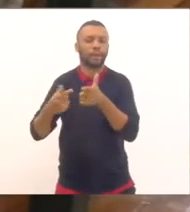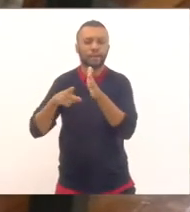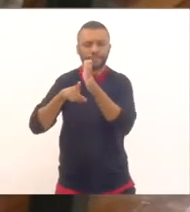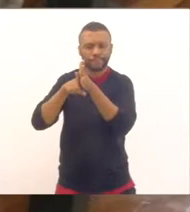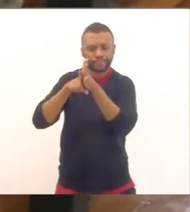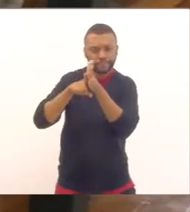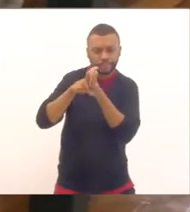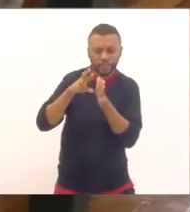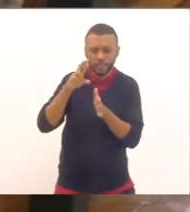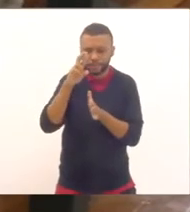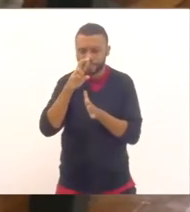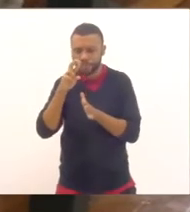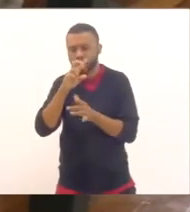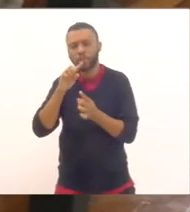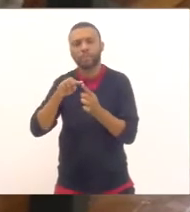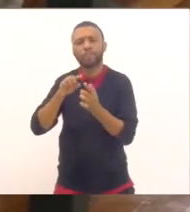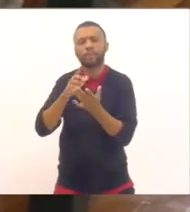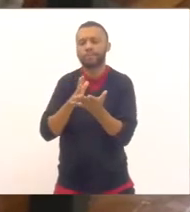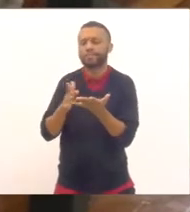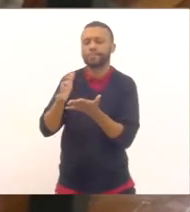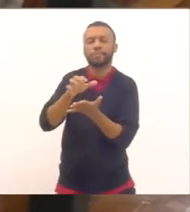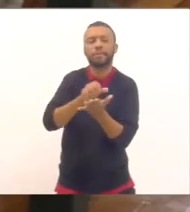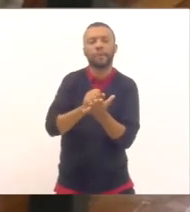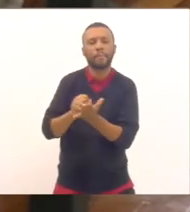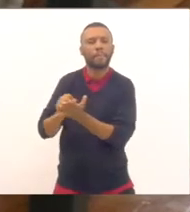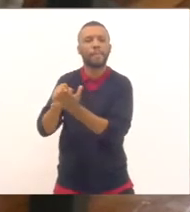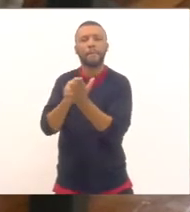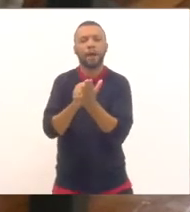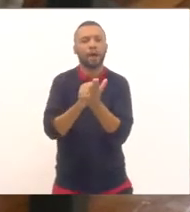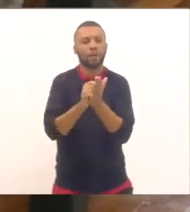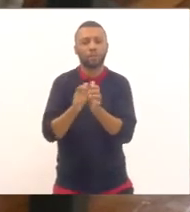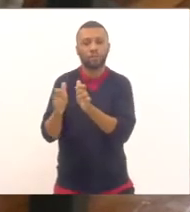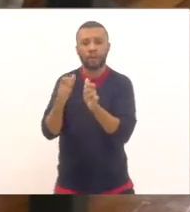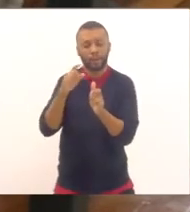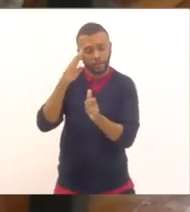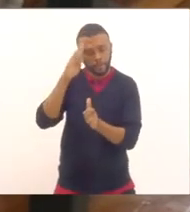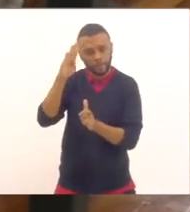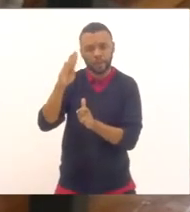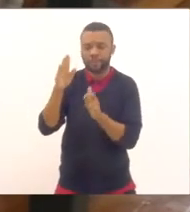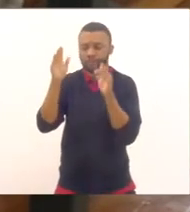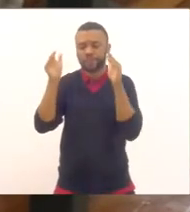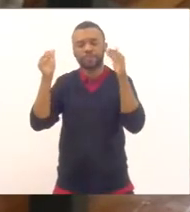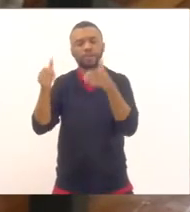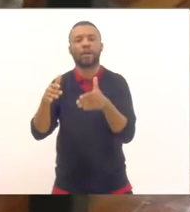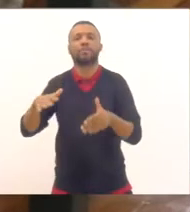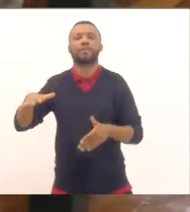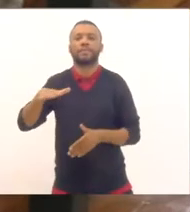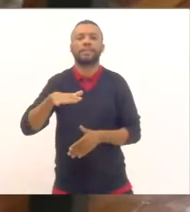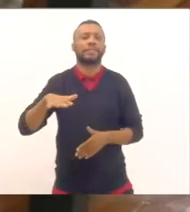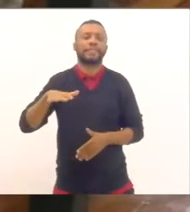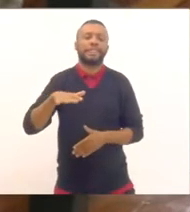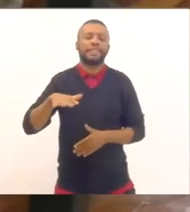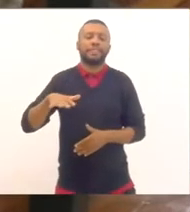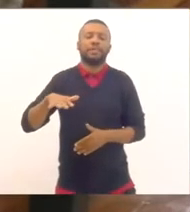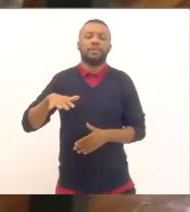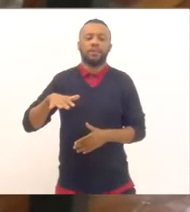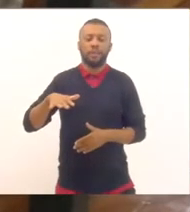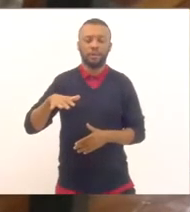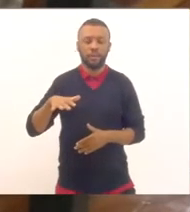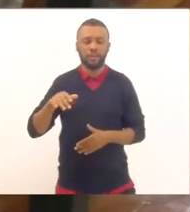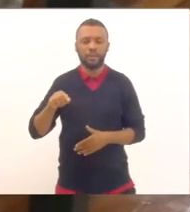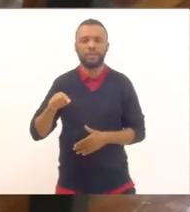para mapear os locais de maior incidência e em cima desses locais de maior incidência é